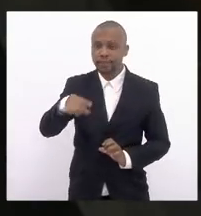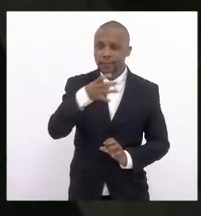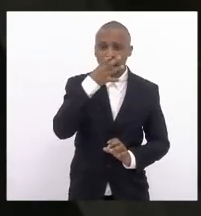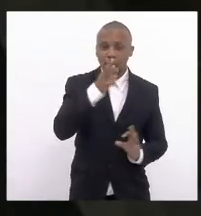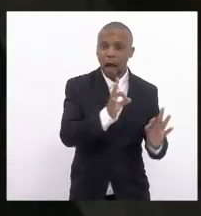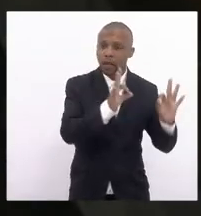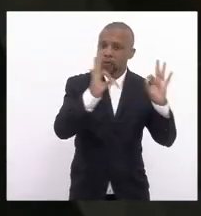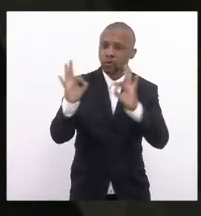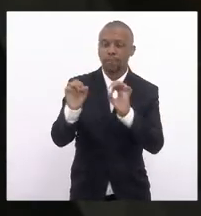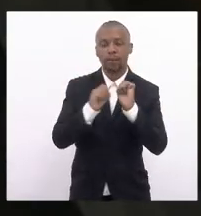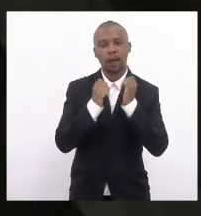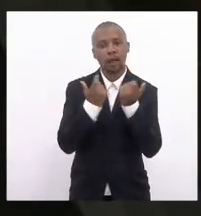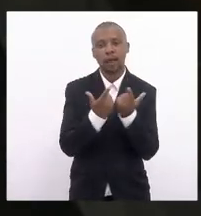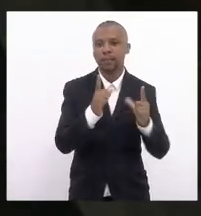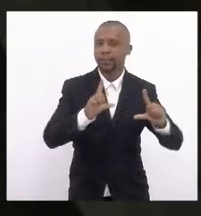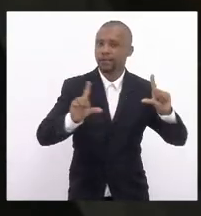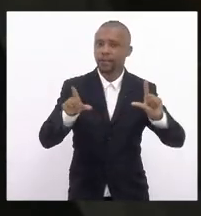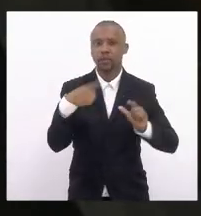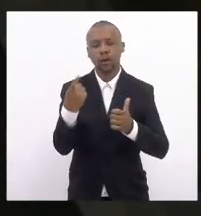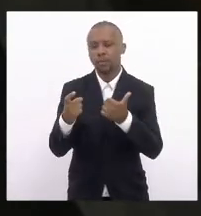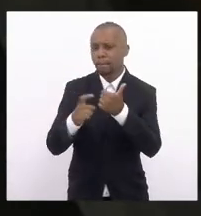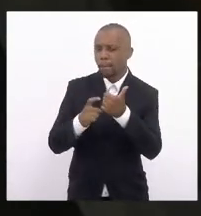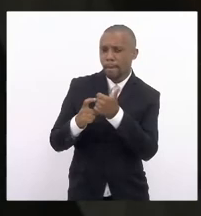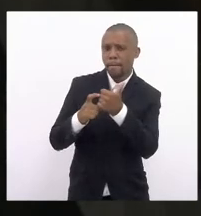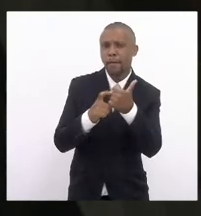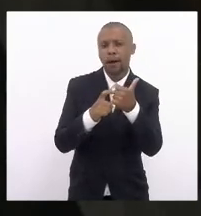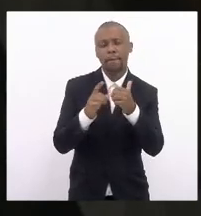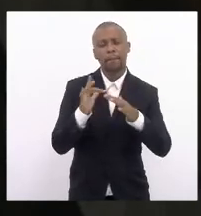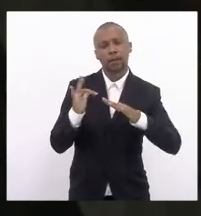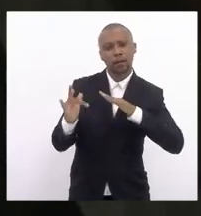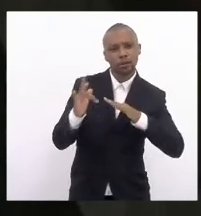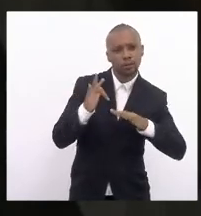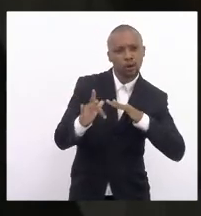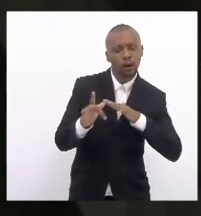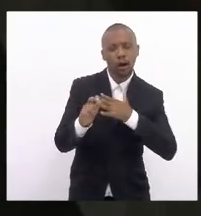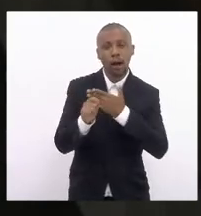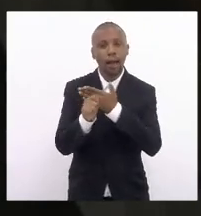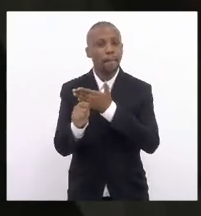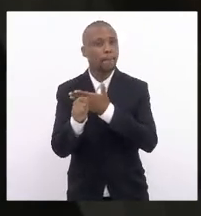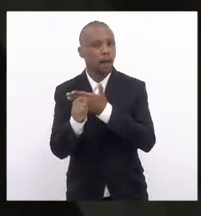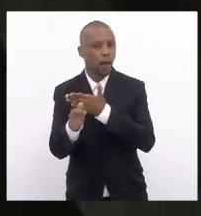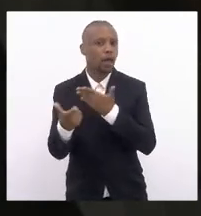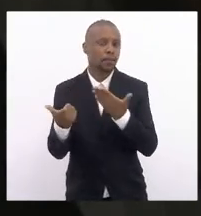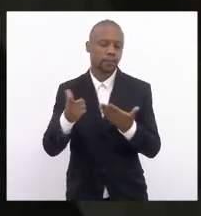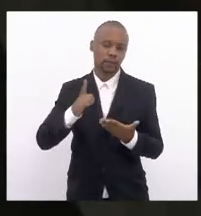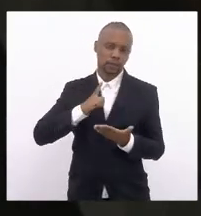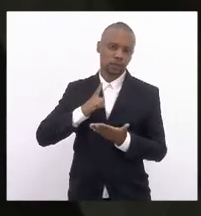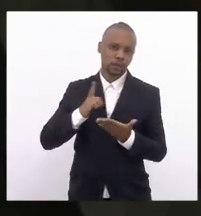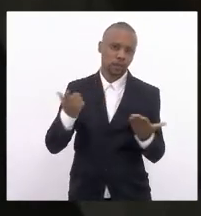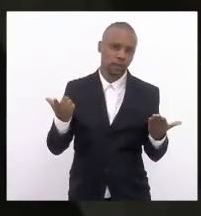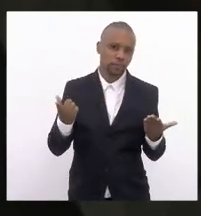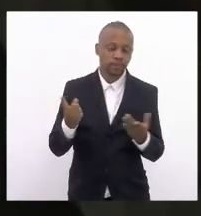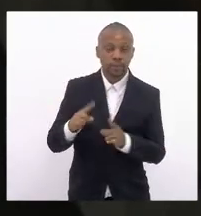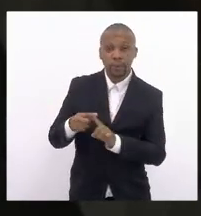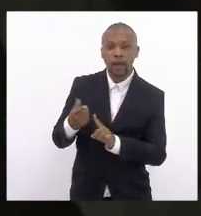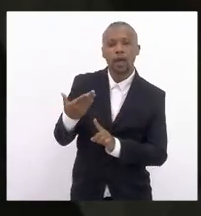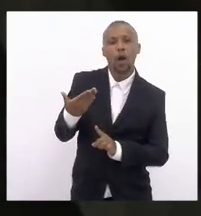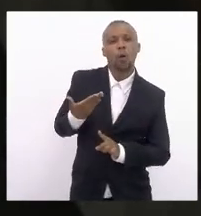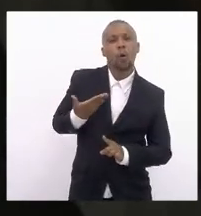TV Alerj, que nos seguem pelas redes sociais, imprensa e colegas de